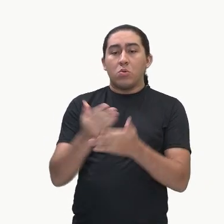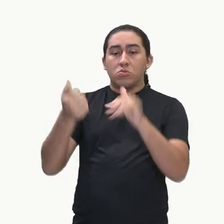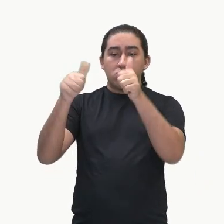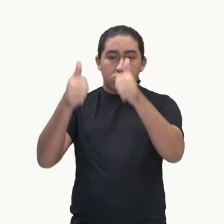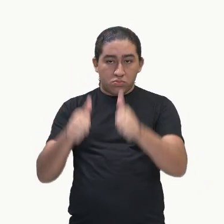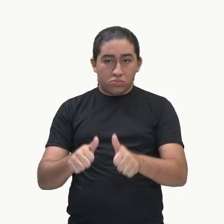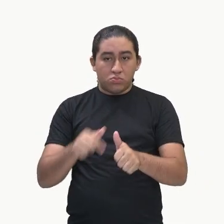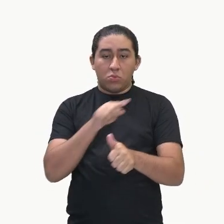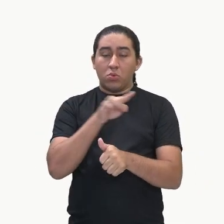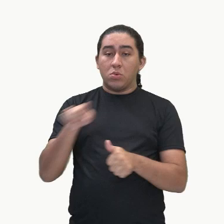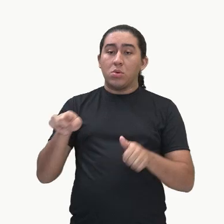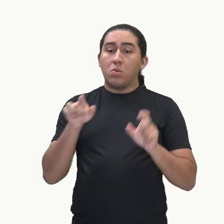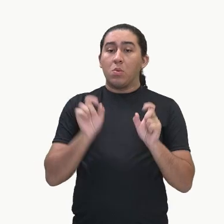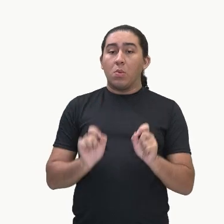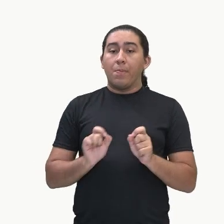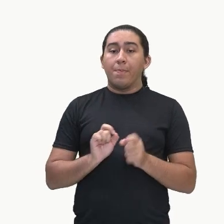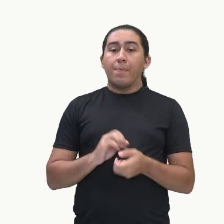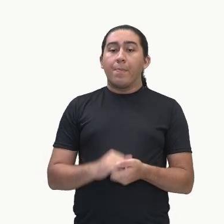para você